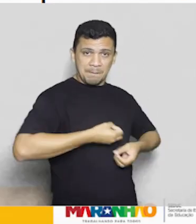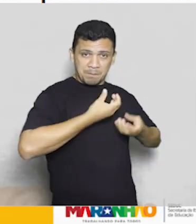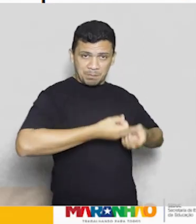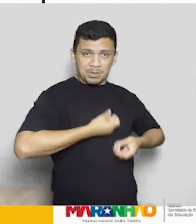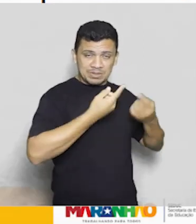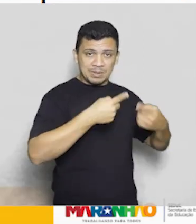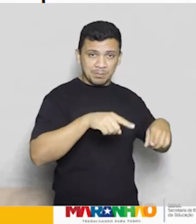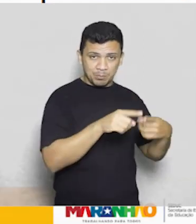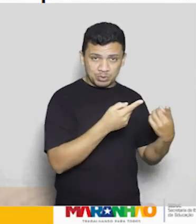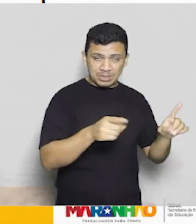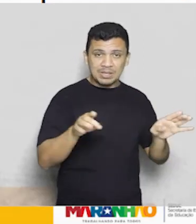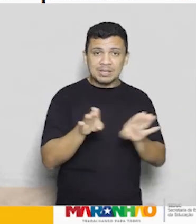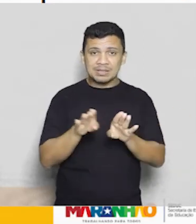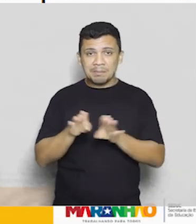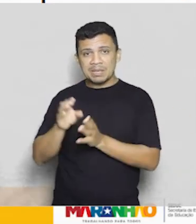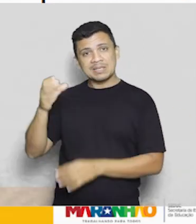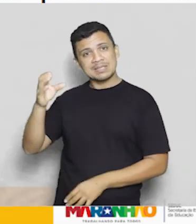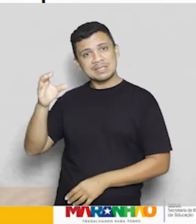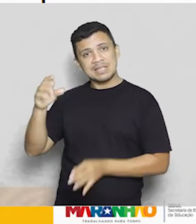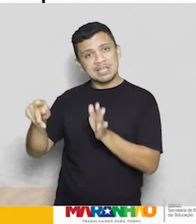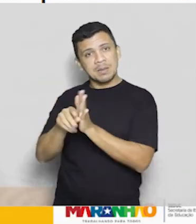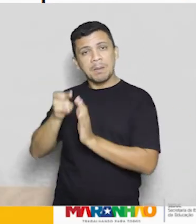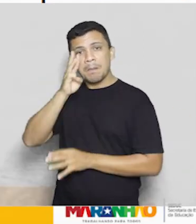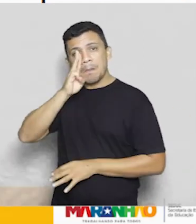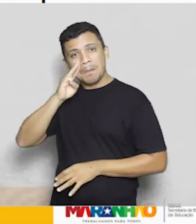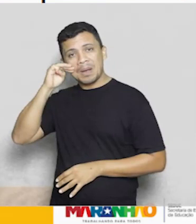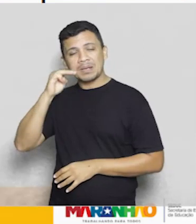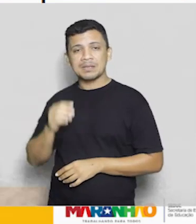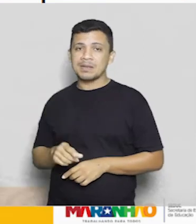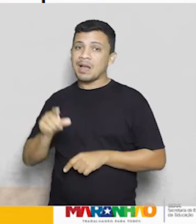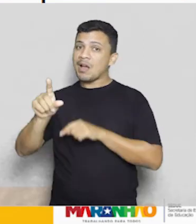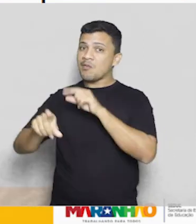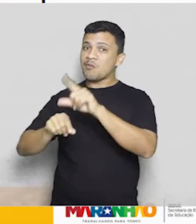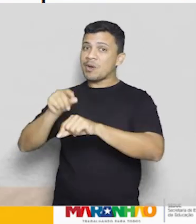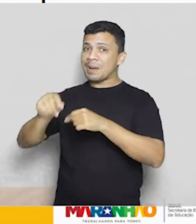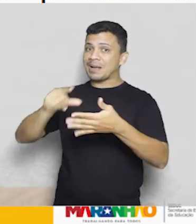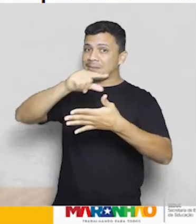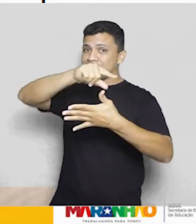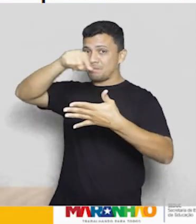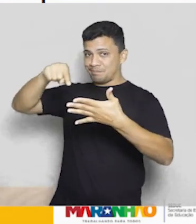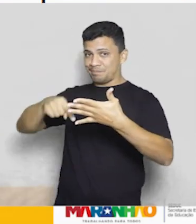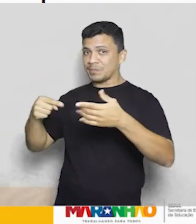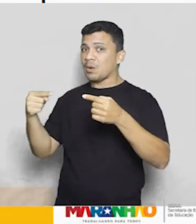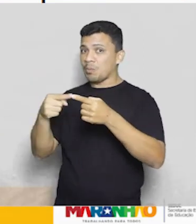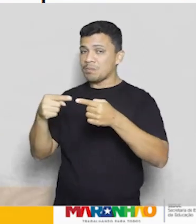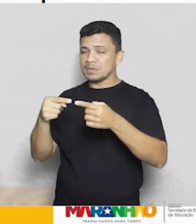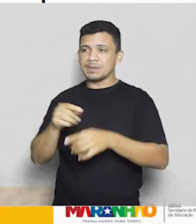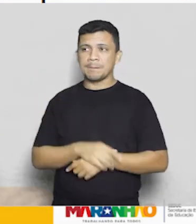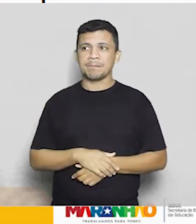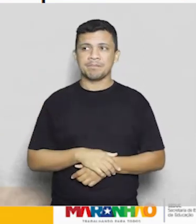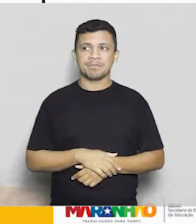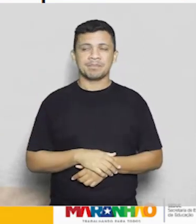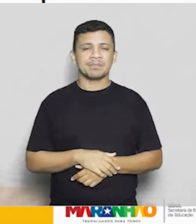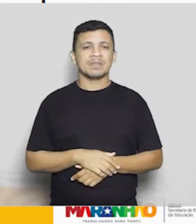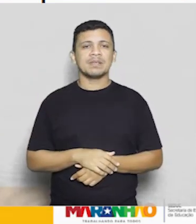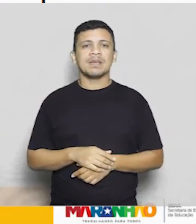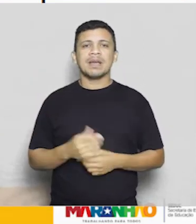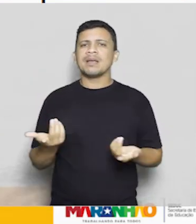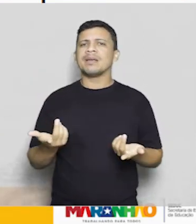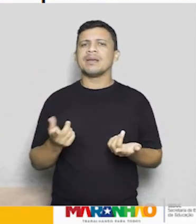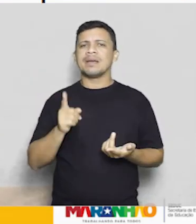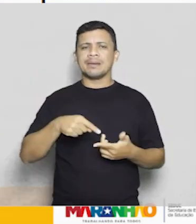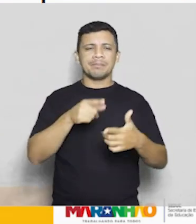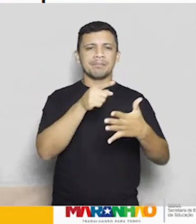de Marx. E aí a gente vai marcar a opção que tem a ver com isso que a gente leu, ok? Vamos lá. Então a relação entre trabalho e modo de produção capitalista